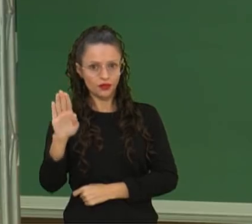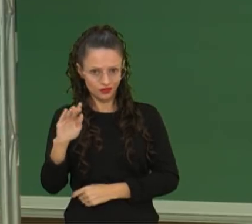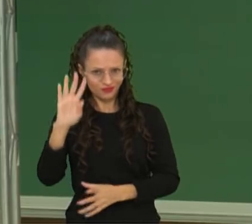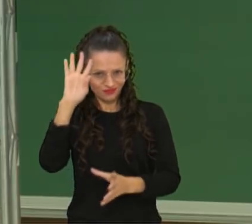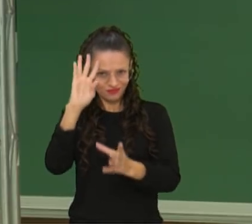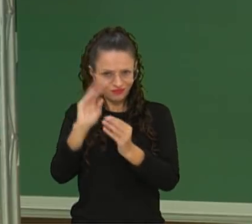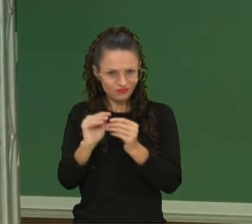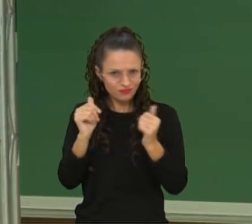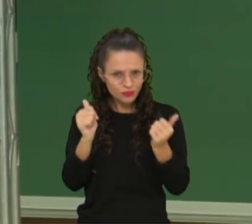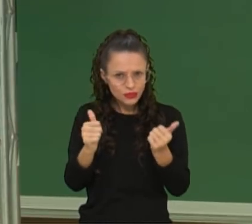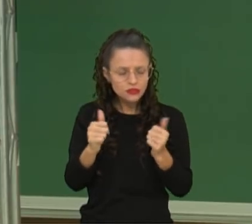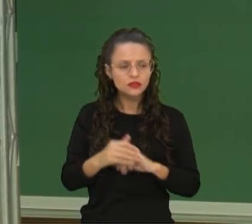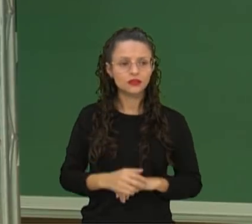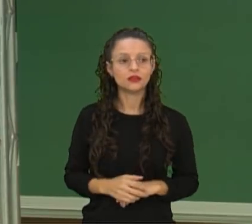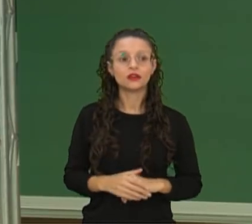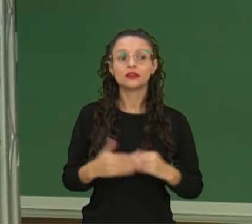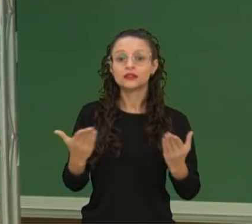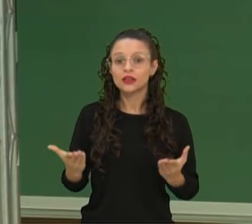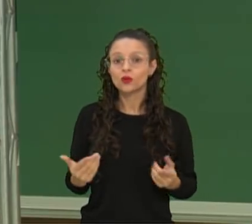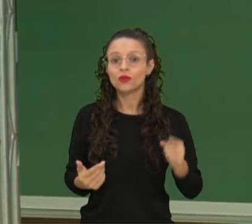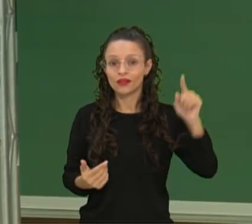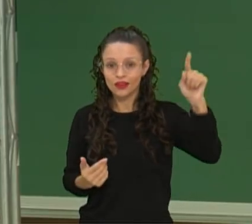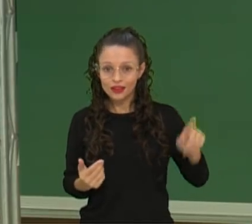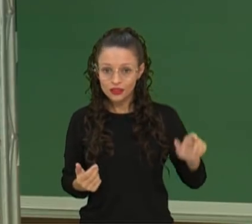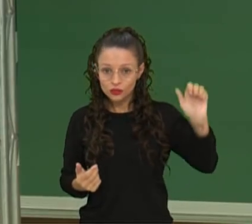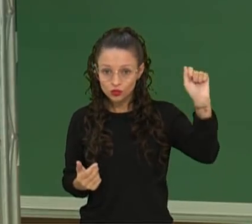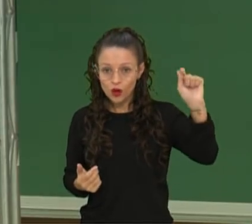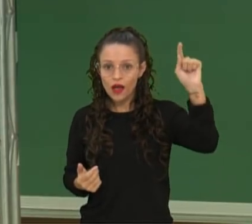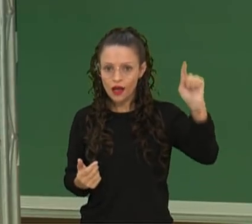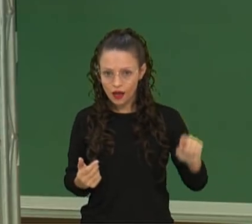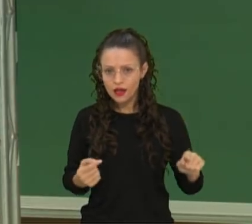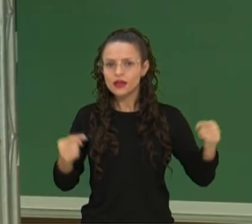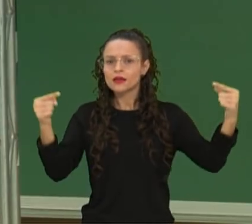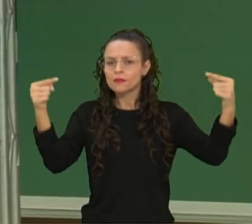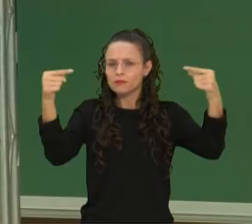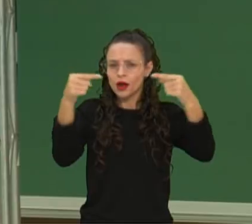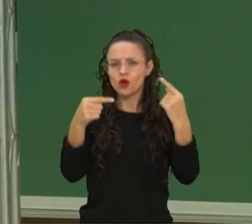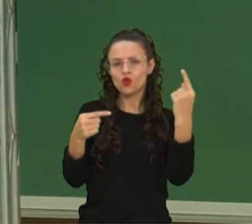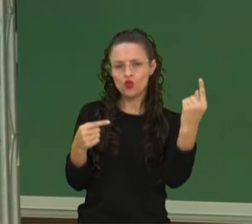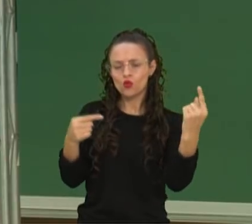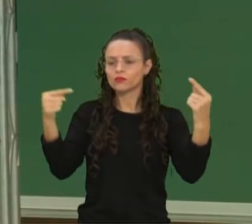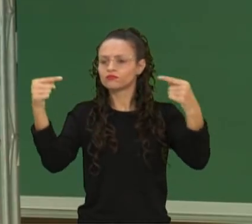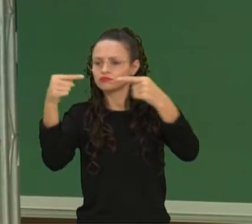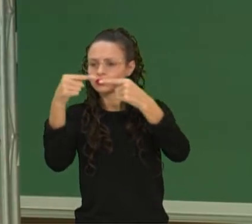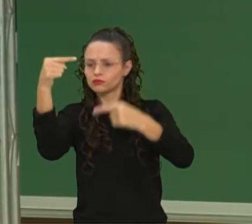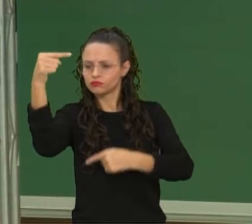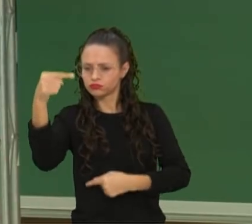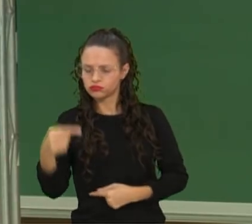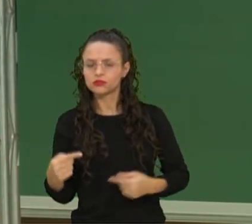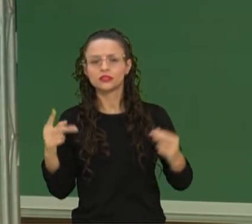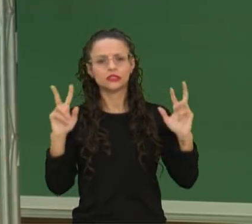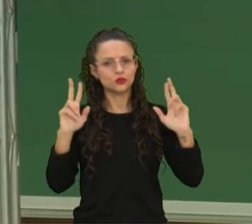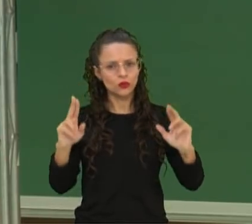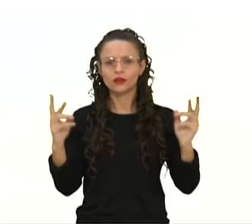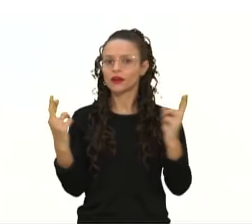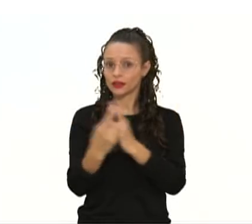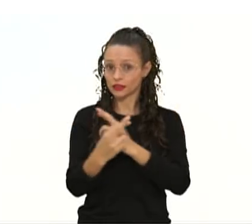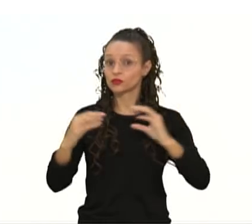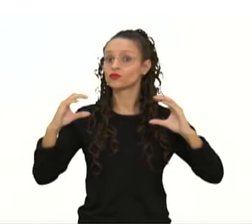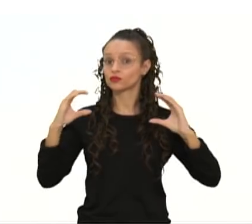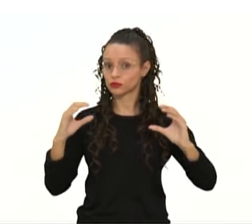ok? Beleza? Então, isso daqui sim é uma função, é uma relação que é chamada de função,